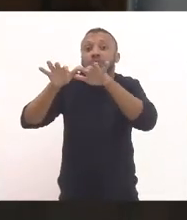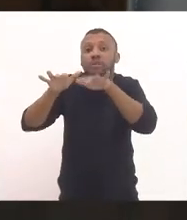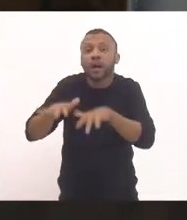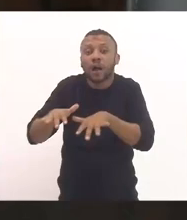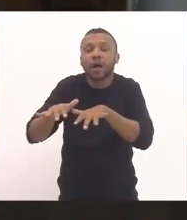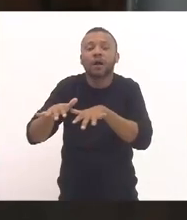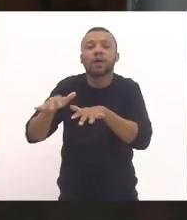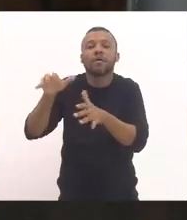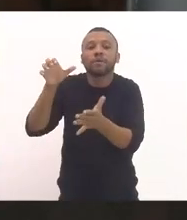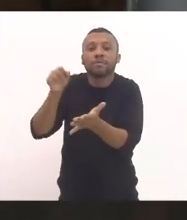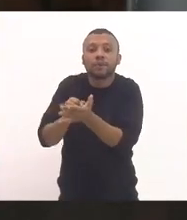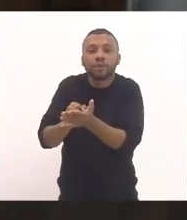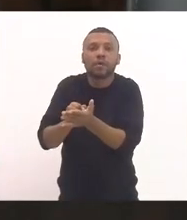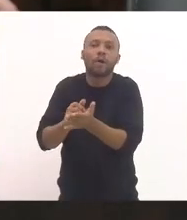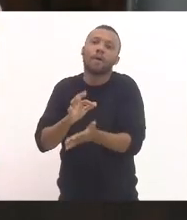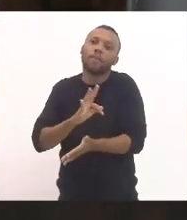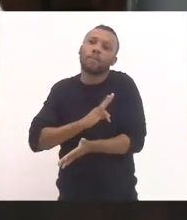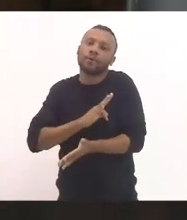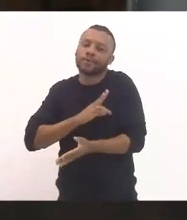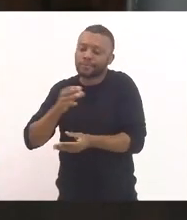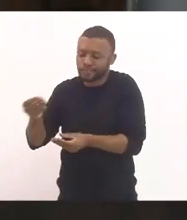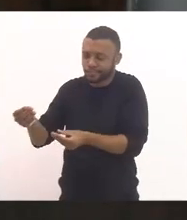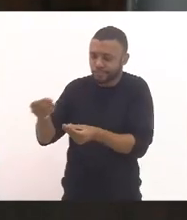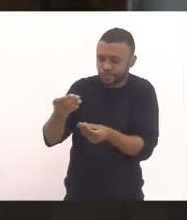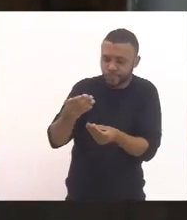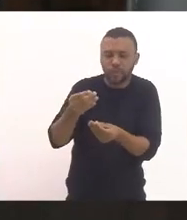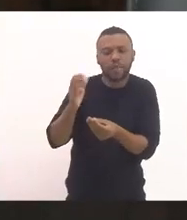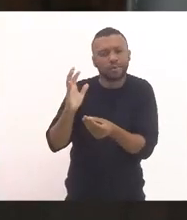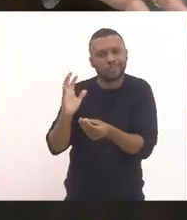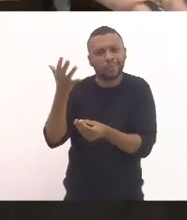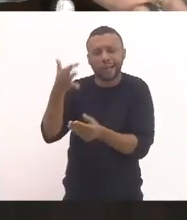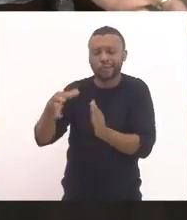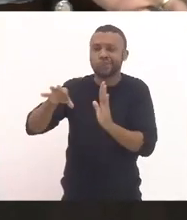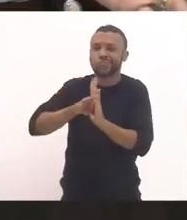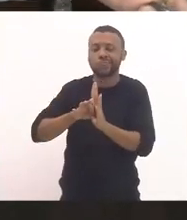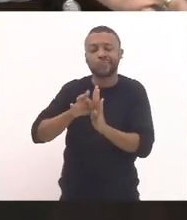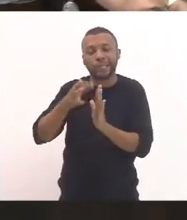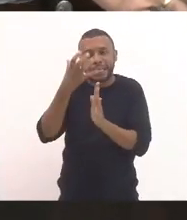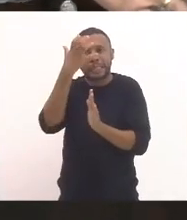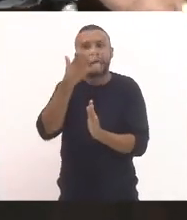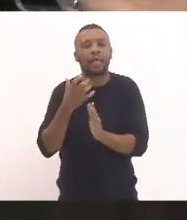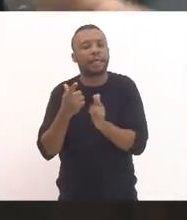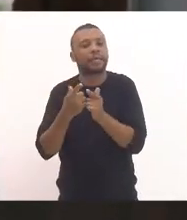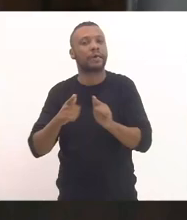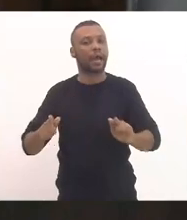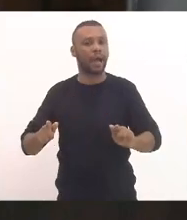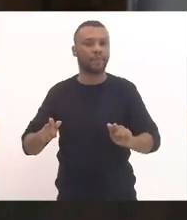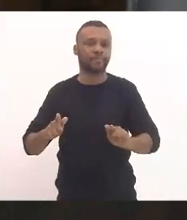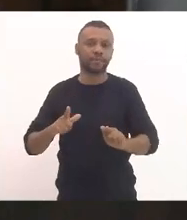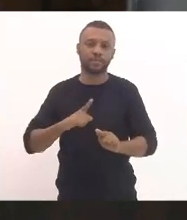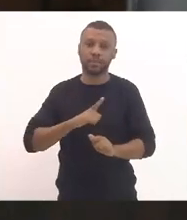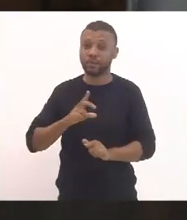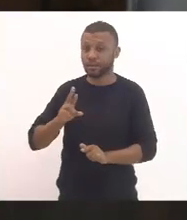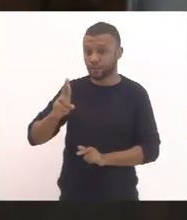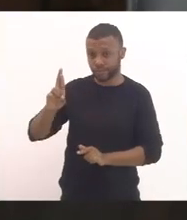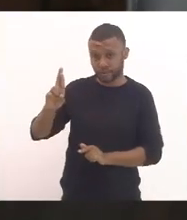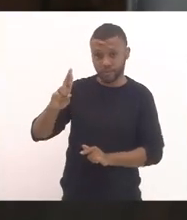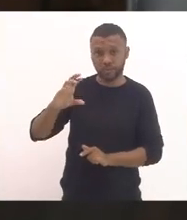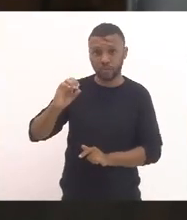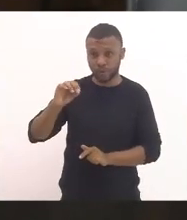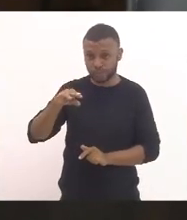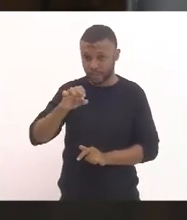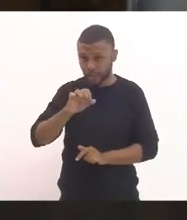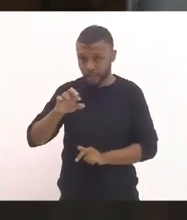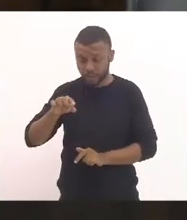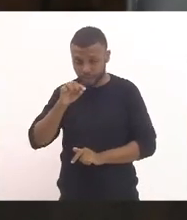o registro policial vai pegar os casos mais complexos é tendo a chefia de um comissário é esse caso aqui tem